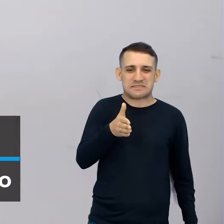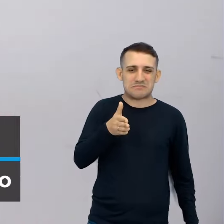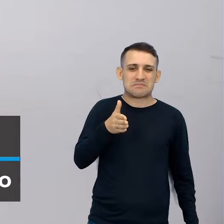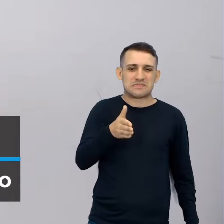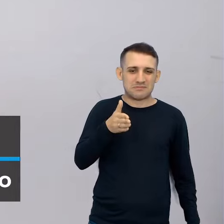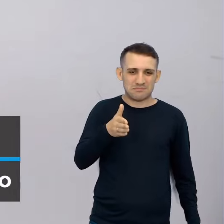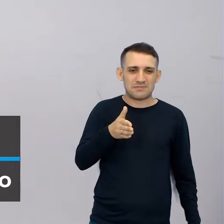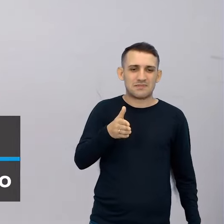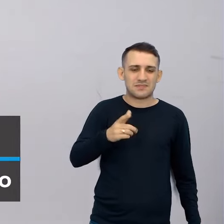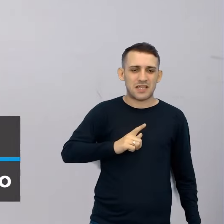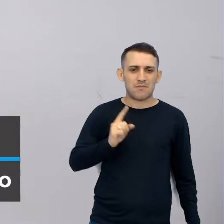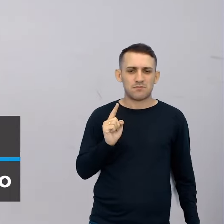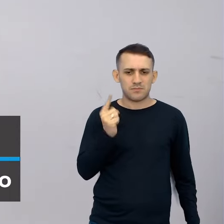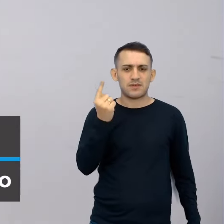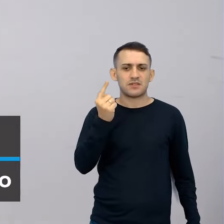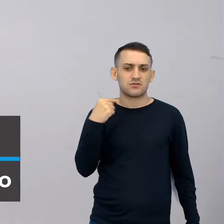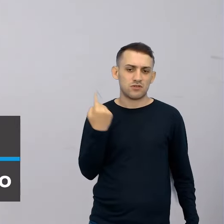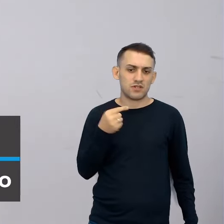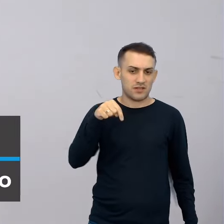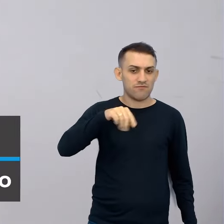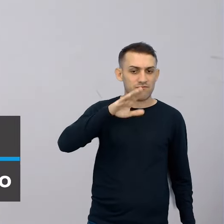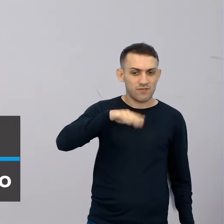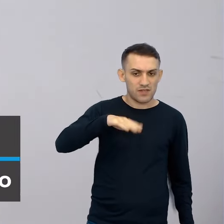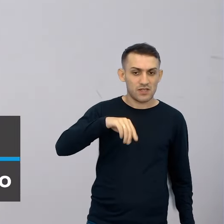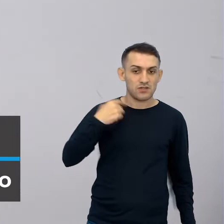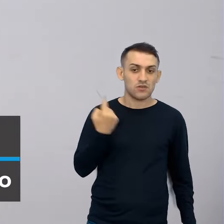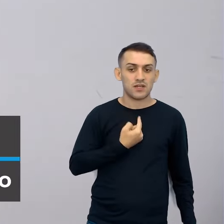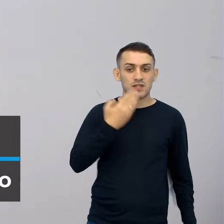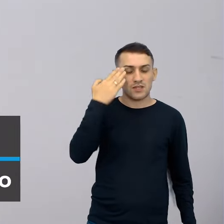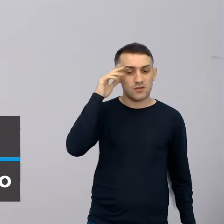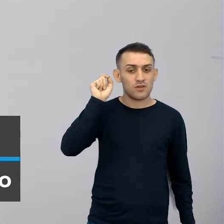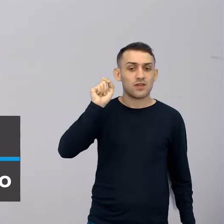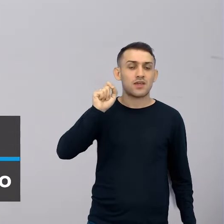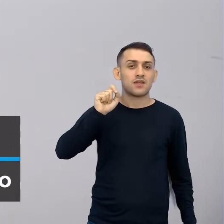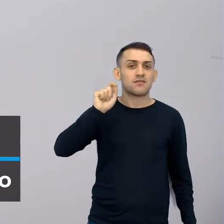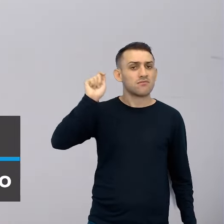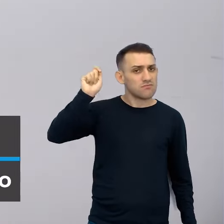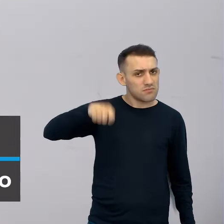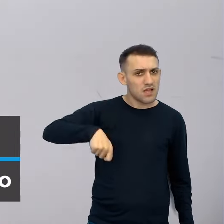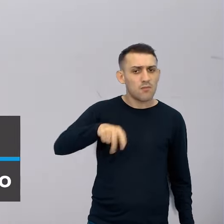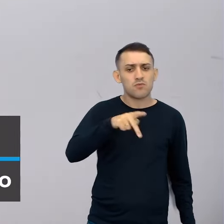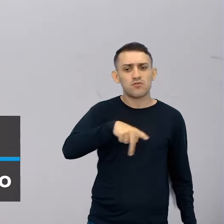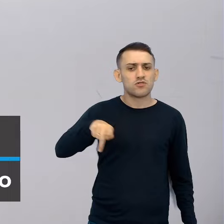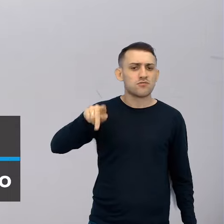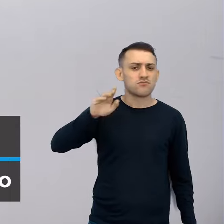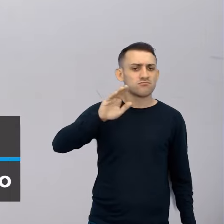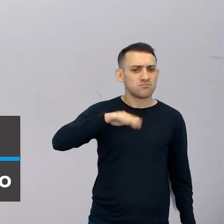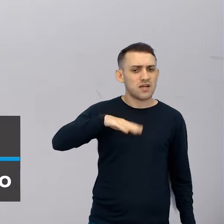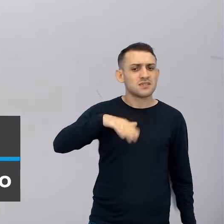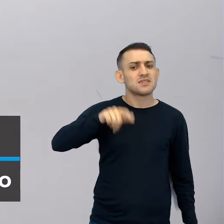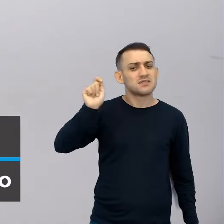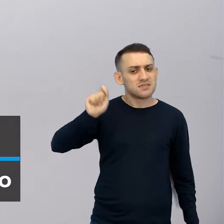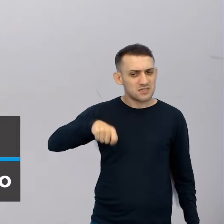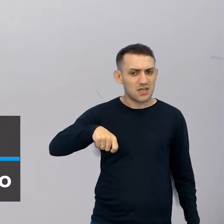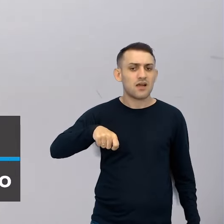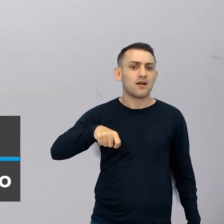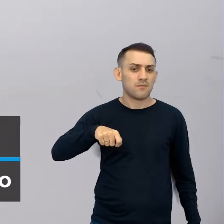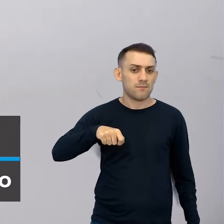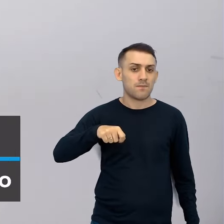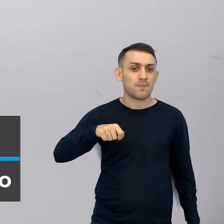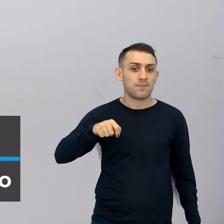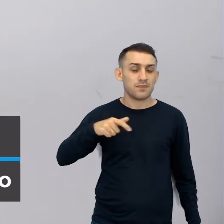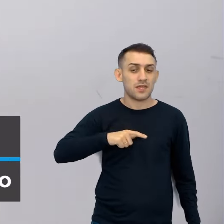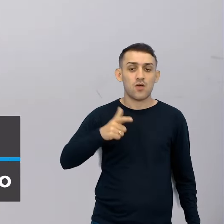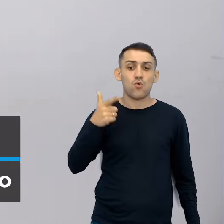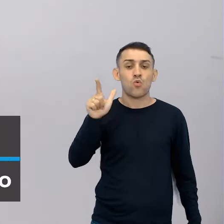Então, essa é uma primeira versão, e a gente entendeu que é possível o professor fazer isso? Sim, né? É possível. E tem um outro